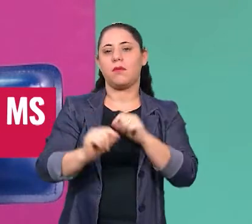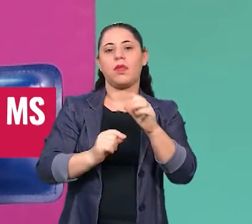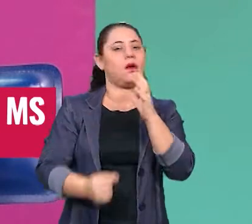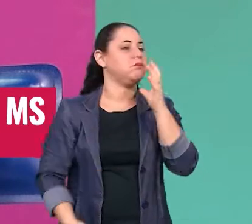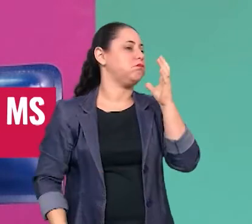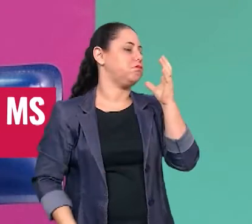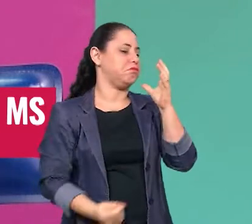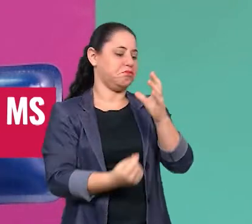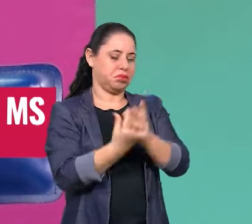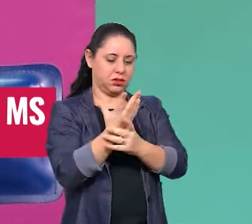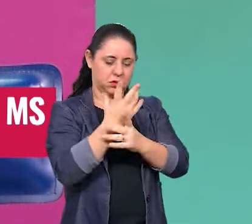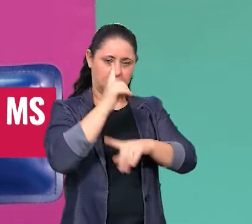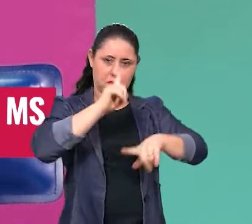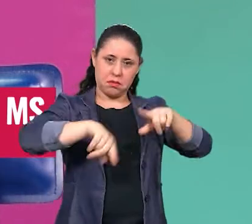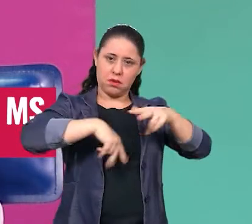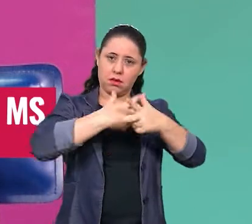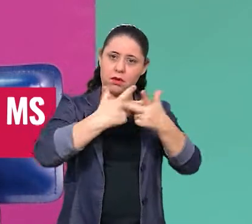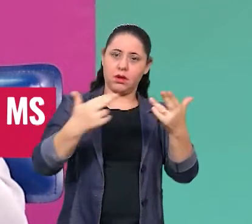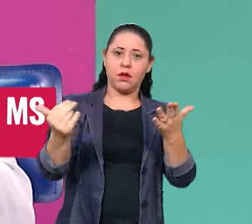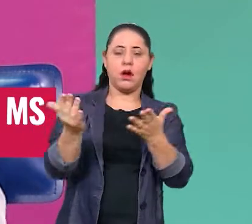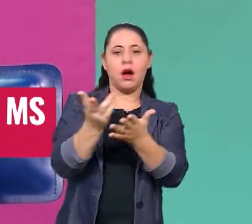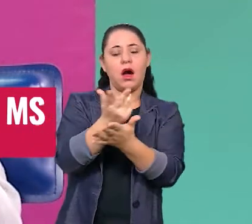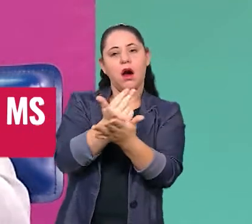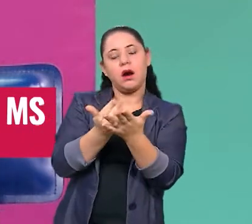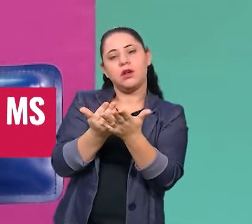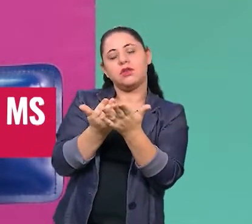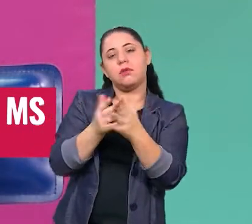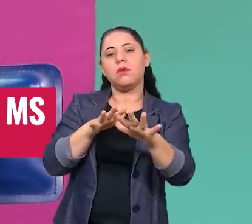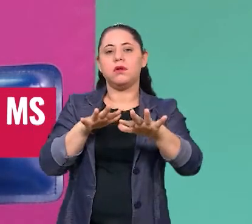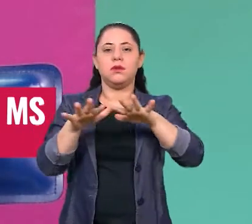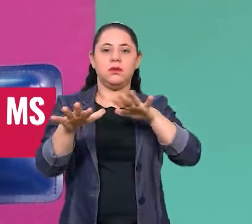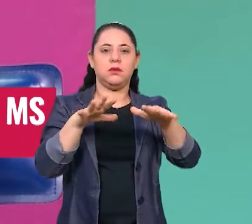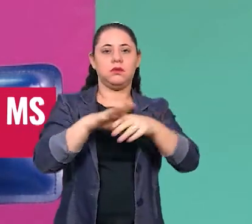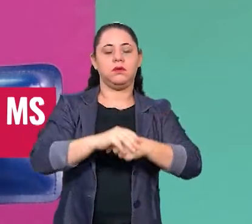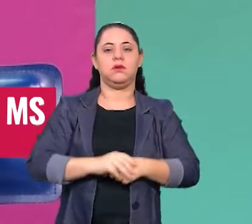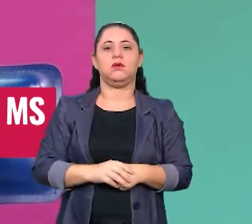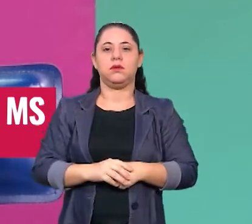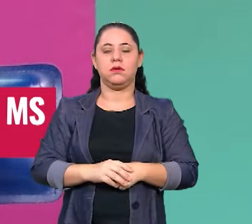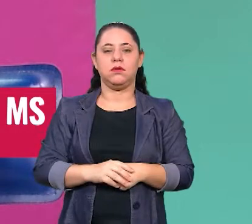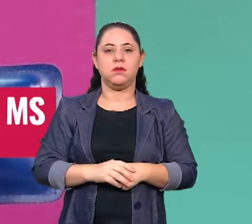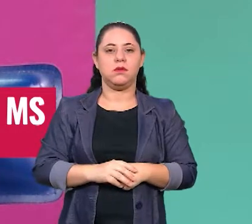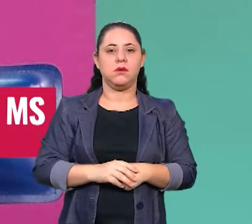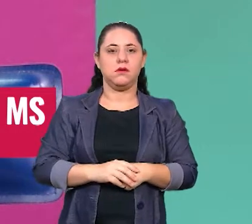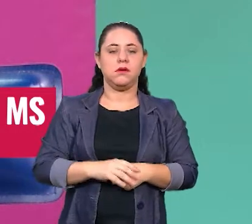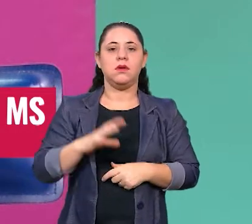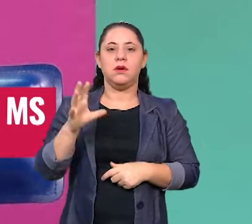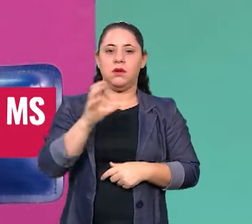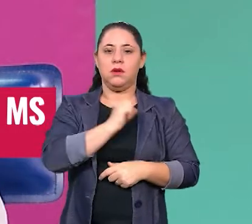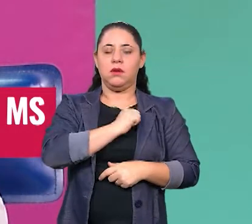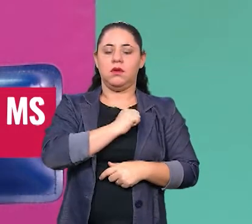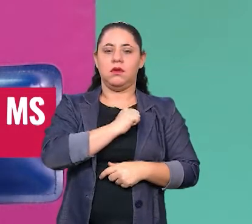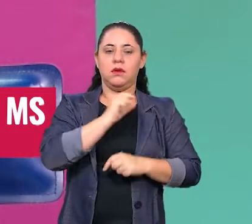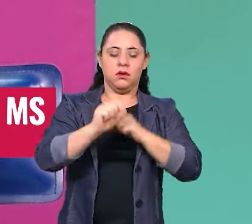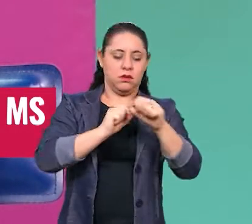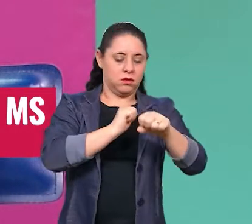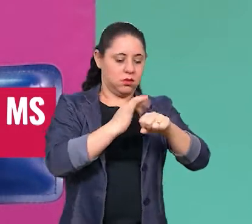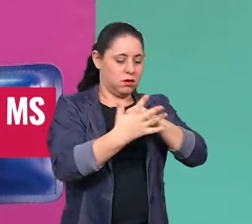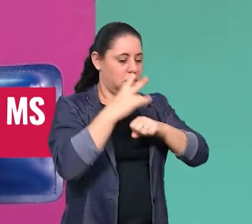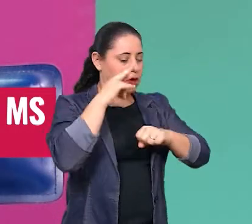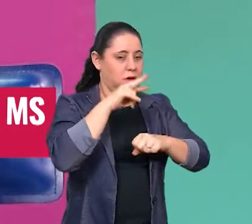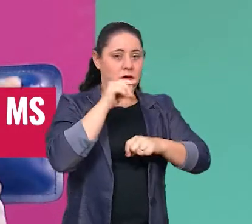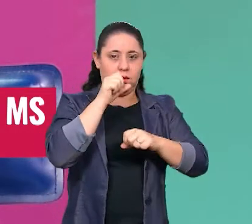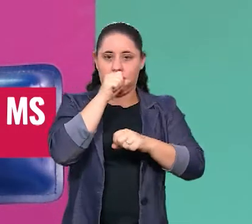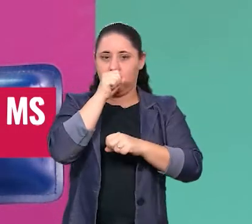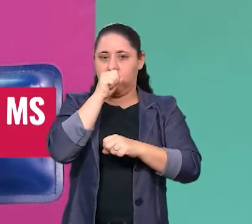acho que a criatividade, a produção e a arte que nos movimenta. Então, eu gosto de olhar esse período da